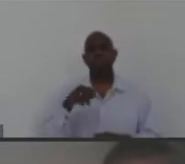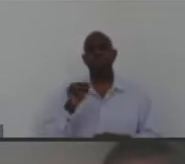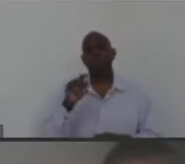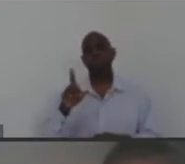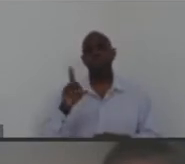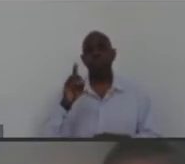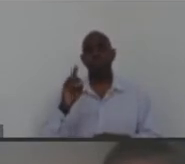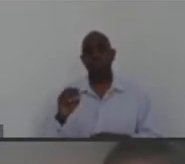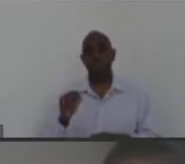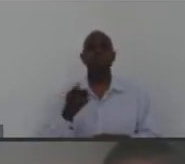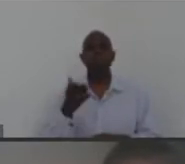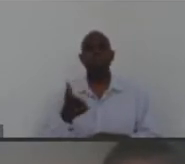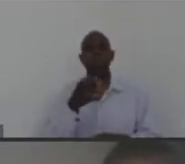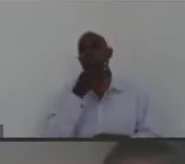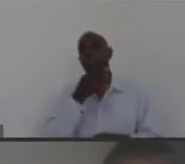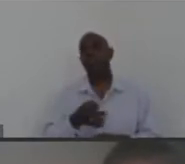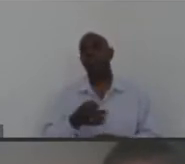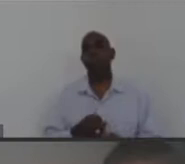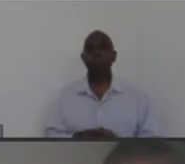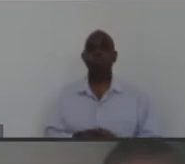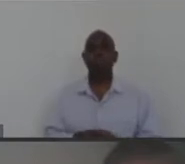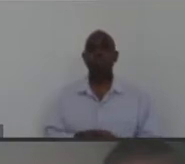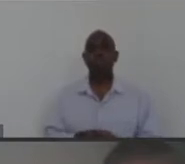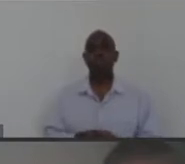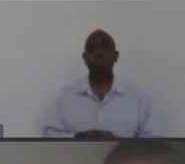de Vossa Excelência.